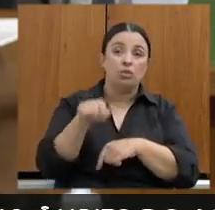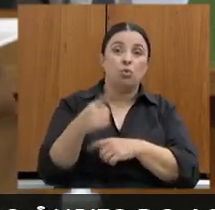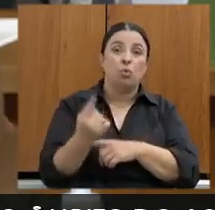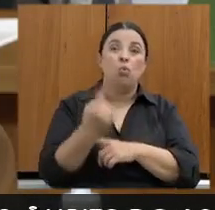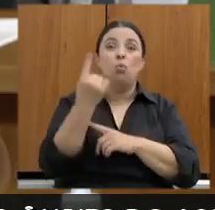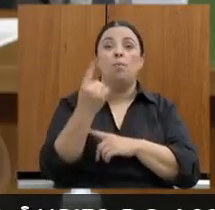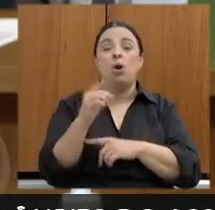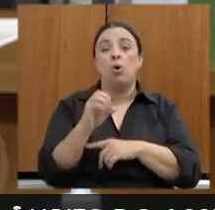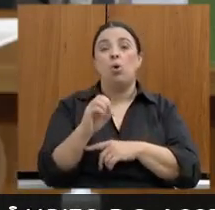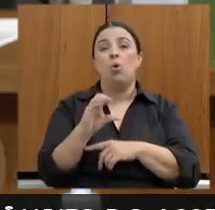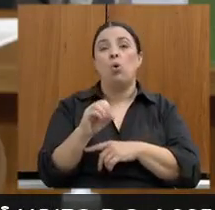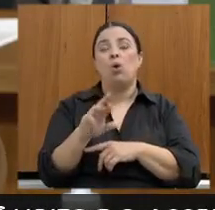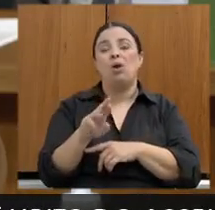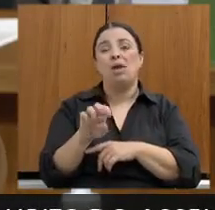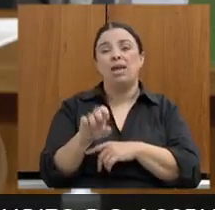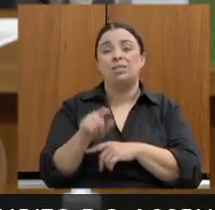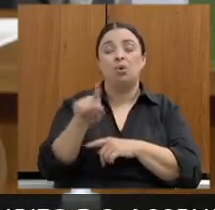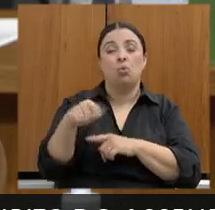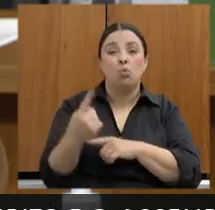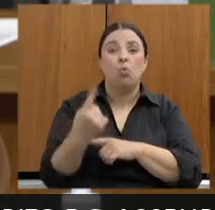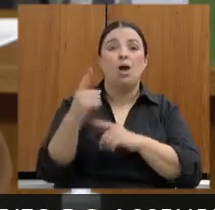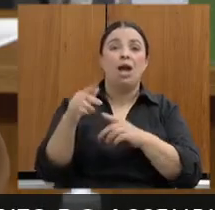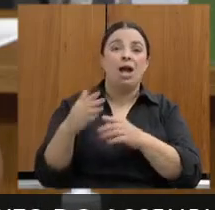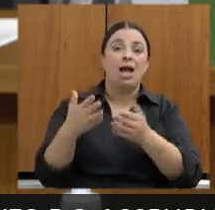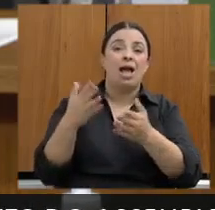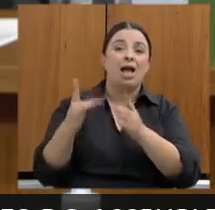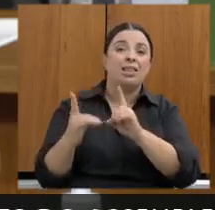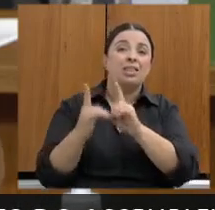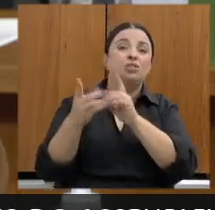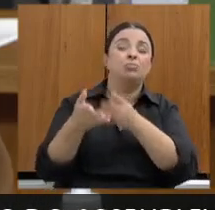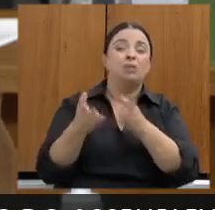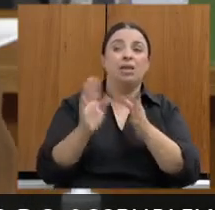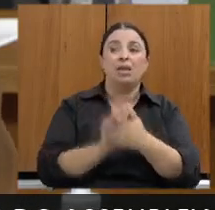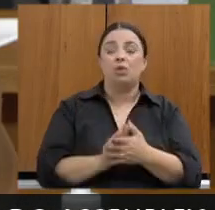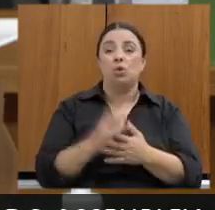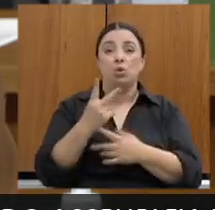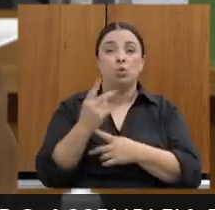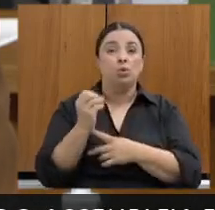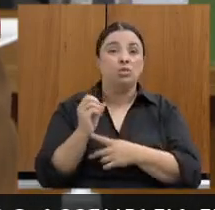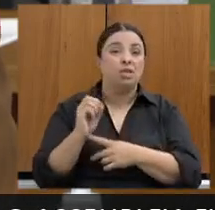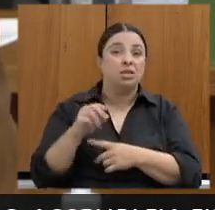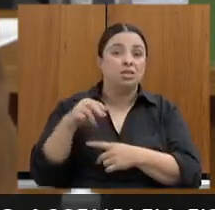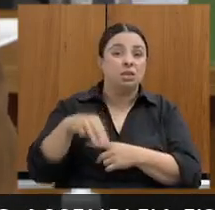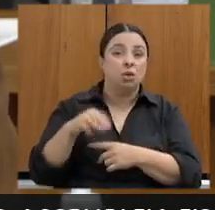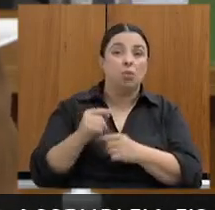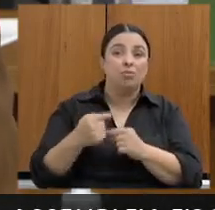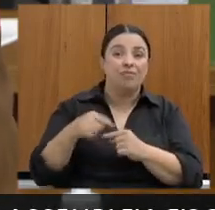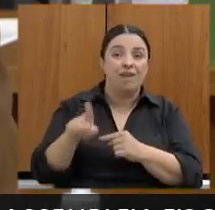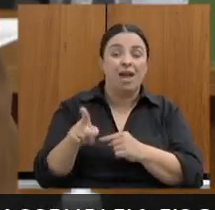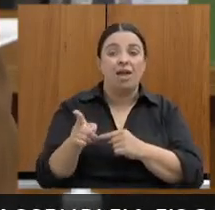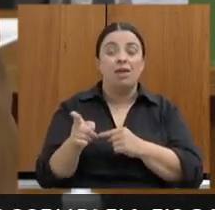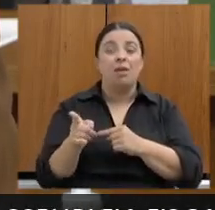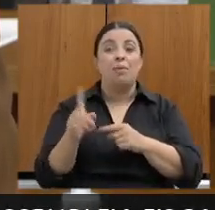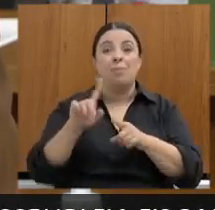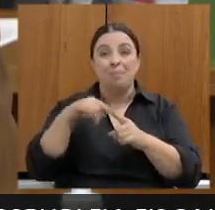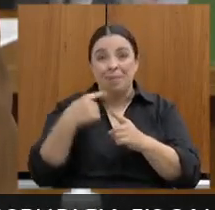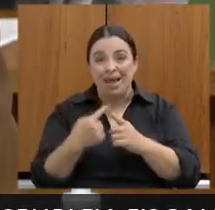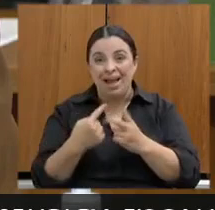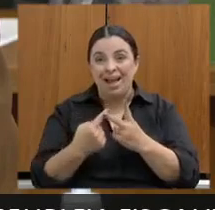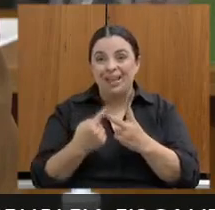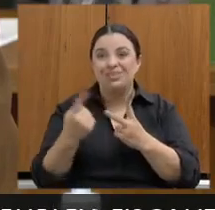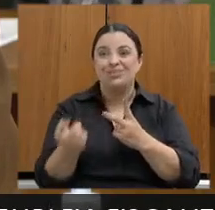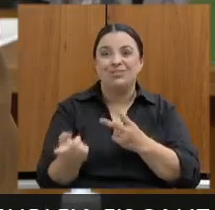né até 200km 200 km só de ida mas mais 200 para voltar e assim vai é